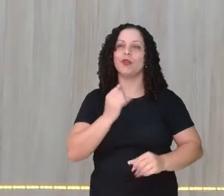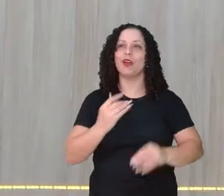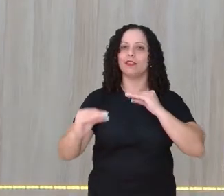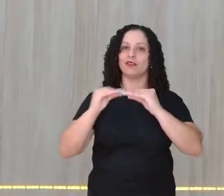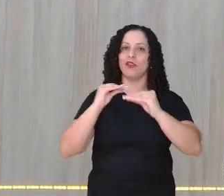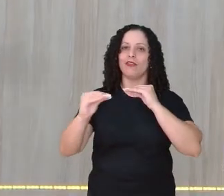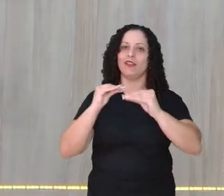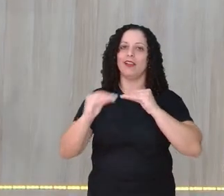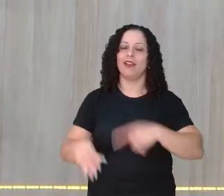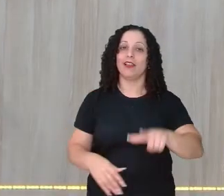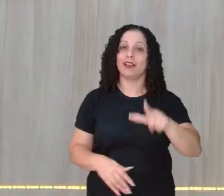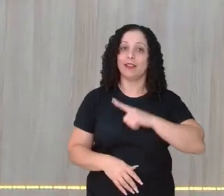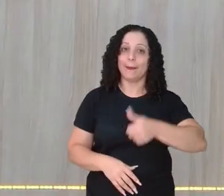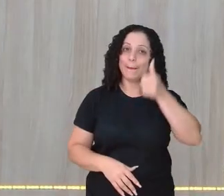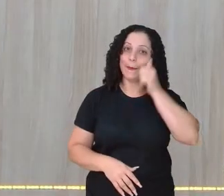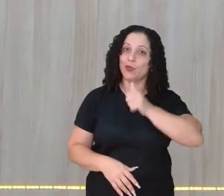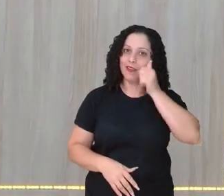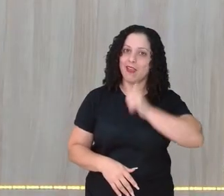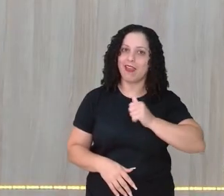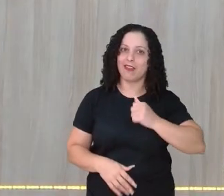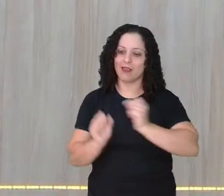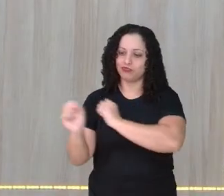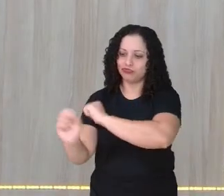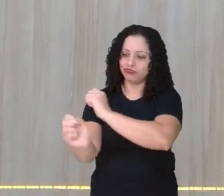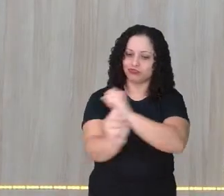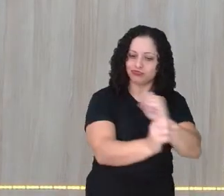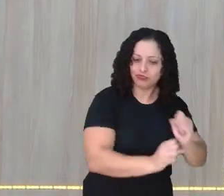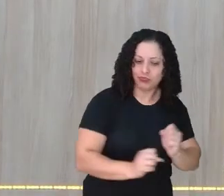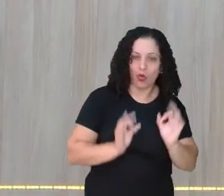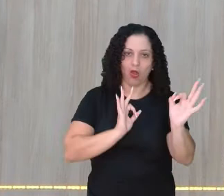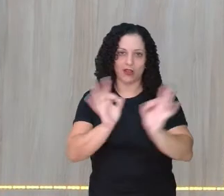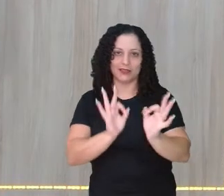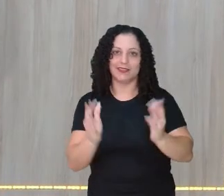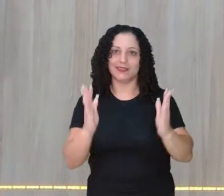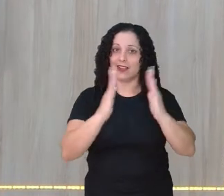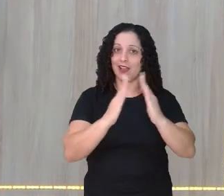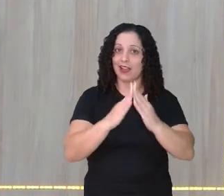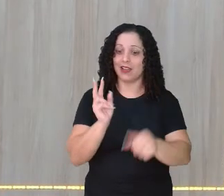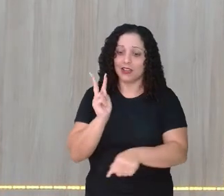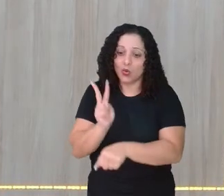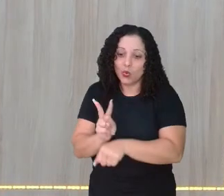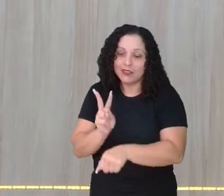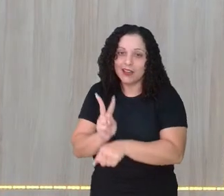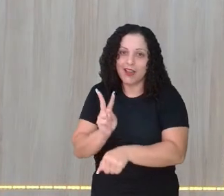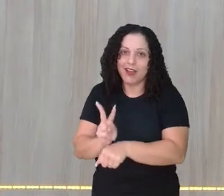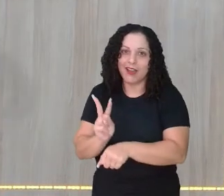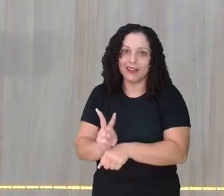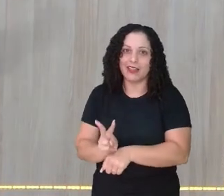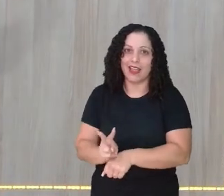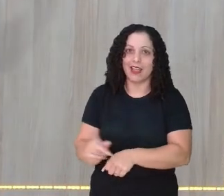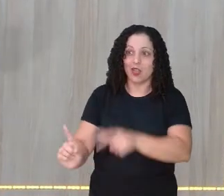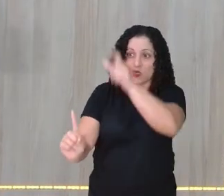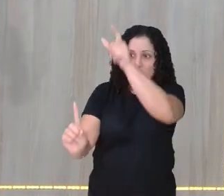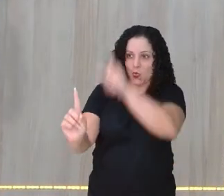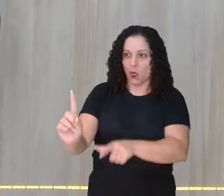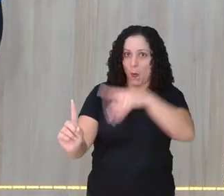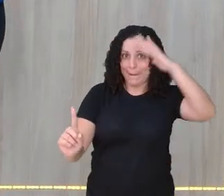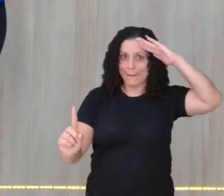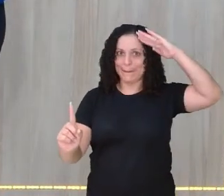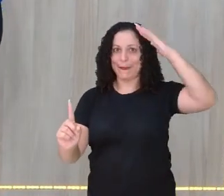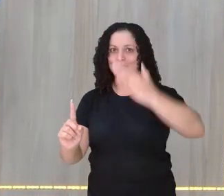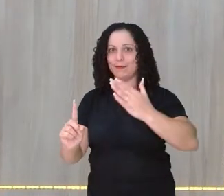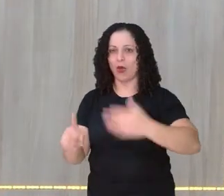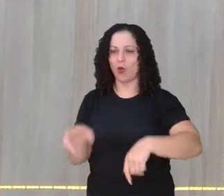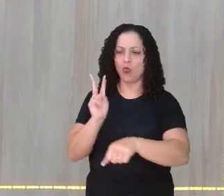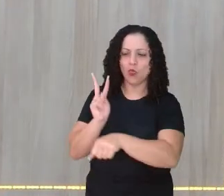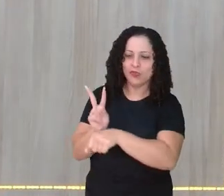aí a funcionária da casa, não é? Isso. Aquela ali que cuidou do protagonista desde sua infância, que tem